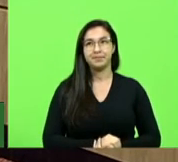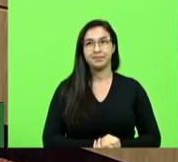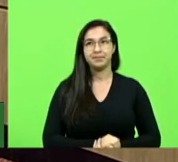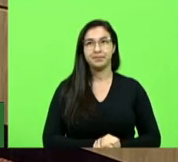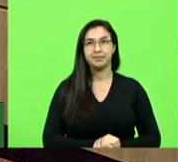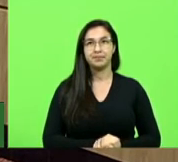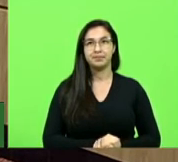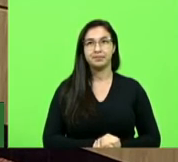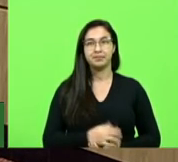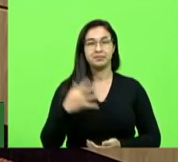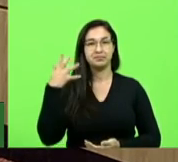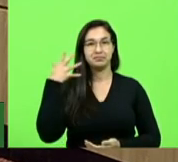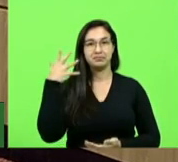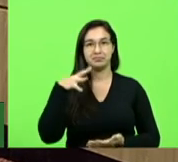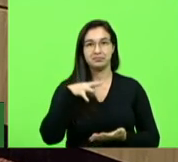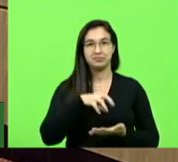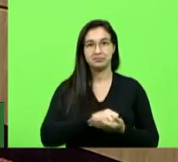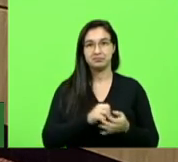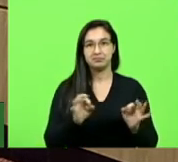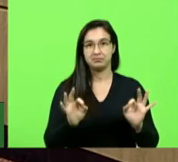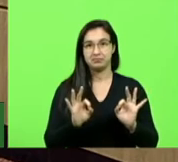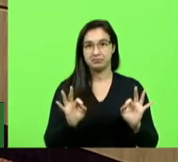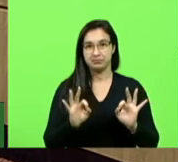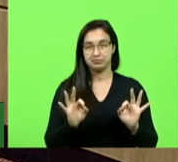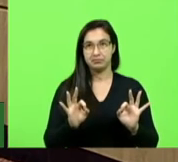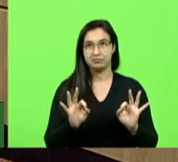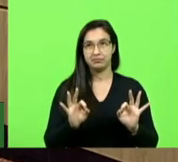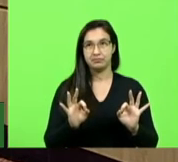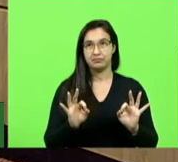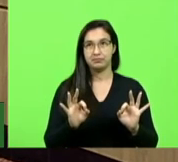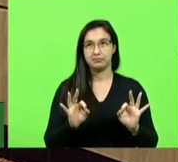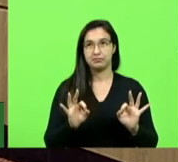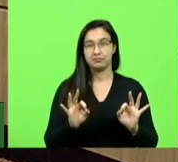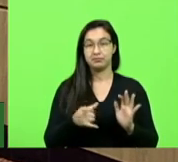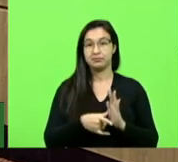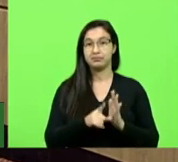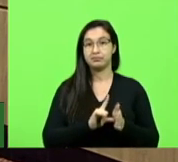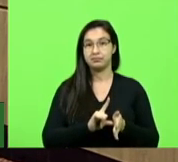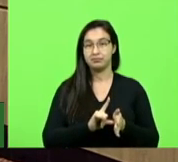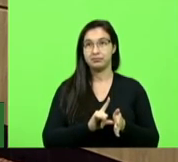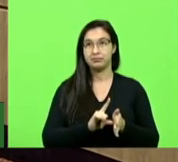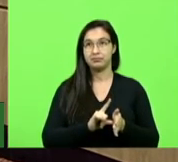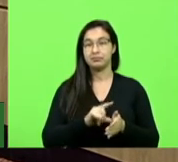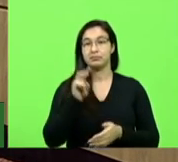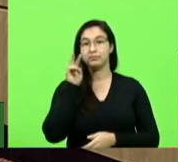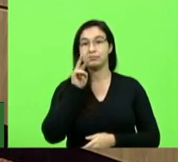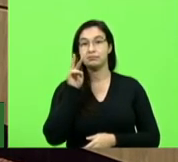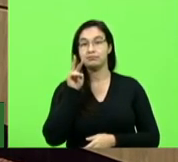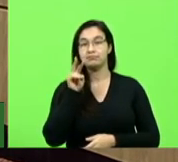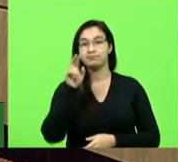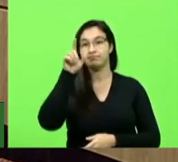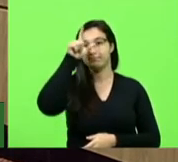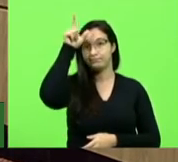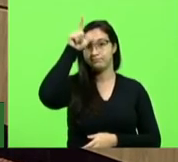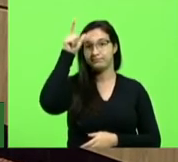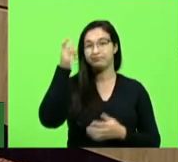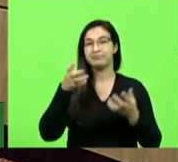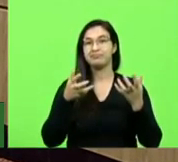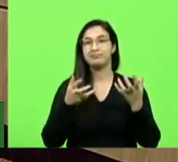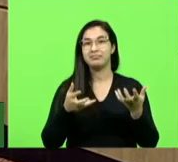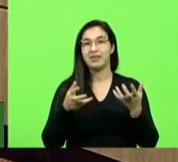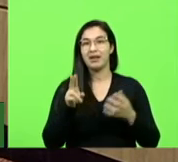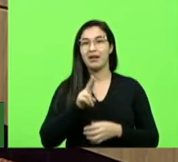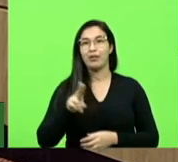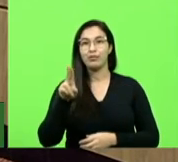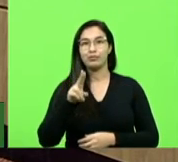Não havendo mais oradores inscritos, e antes eu vejo que o deputado Sargento Lima está louco de vontade de usar